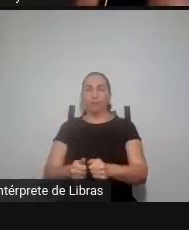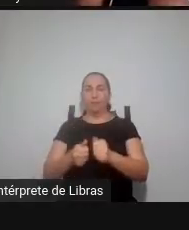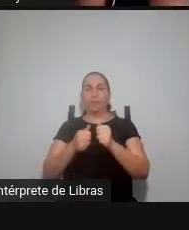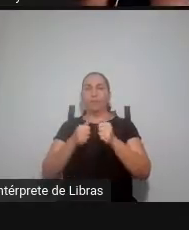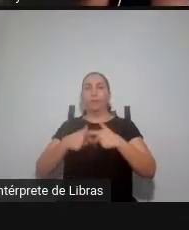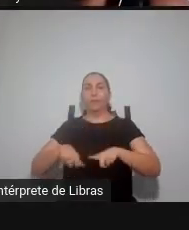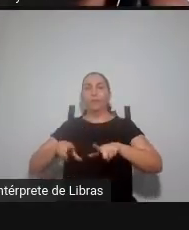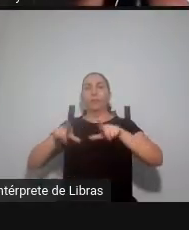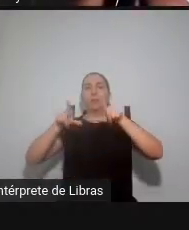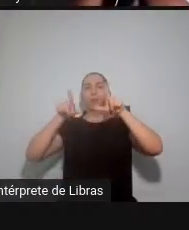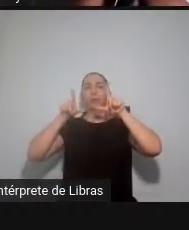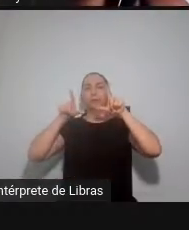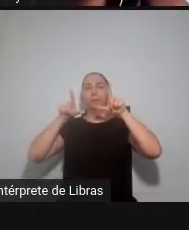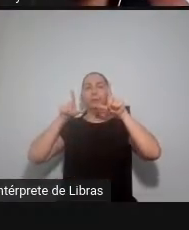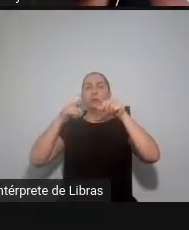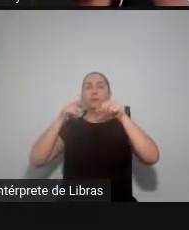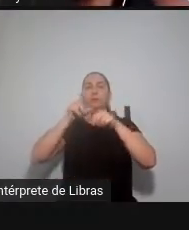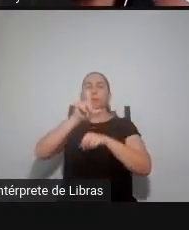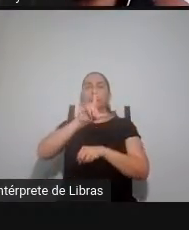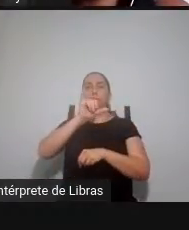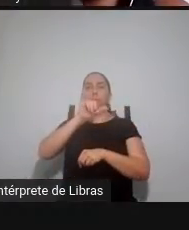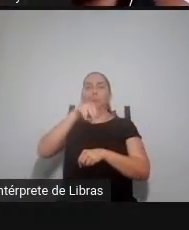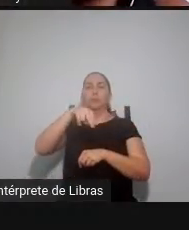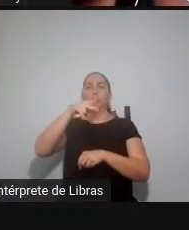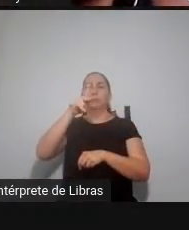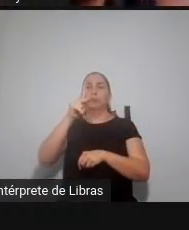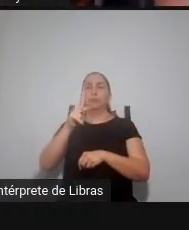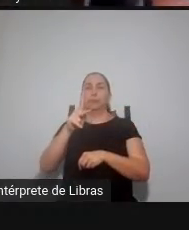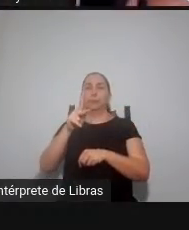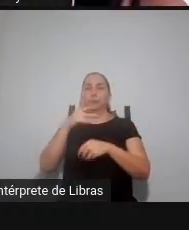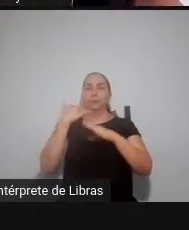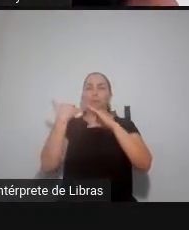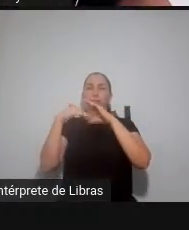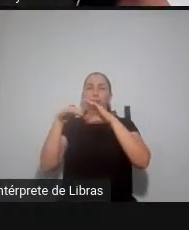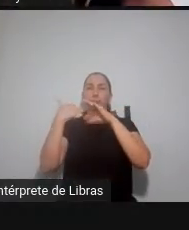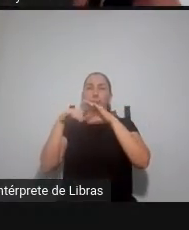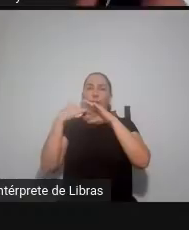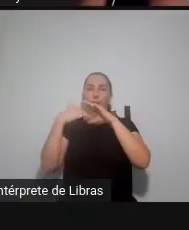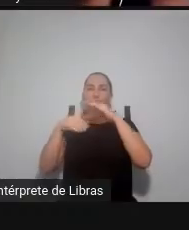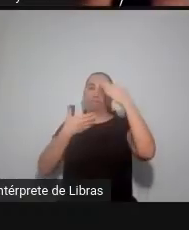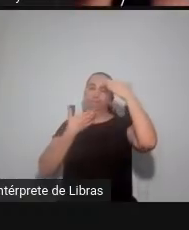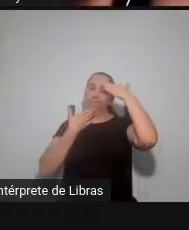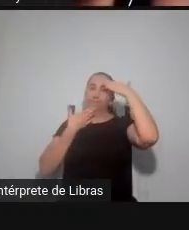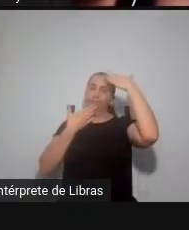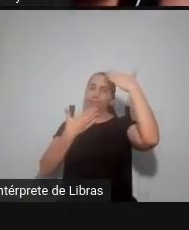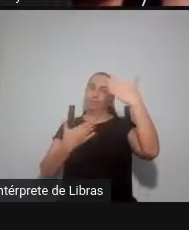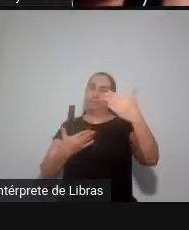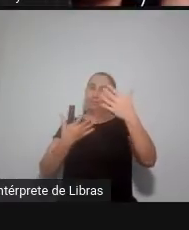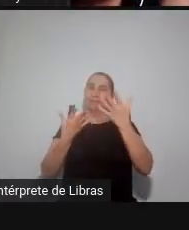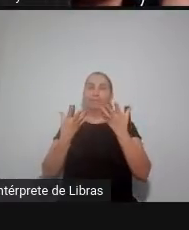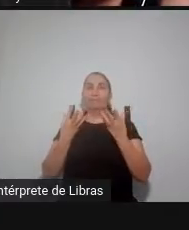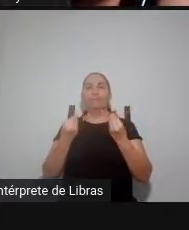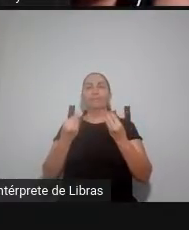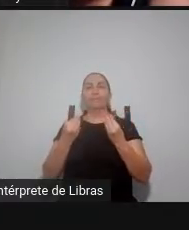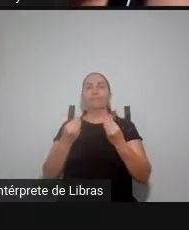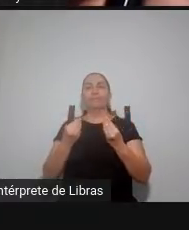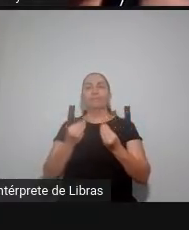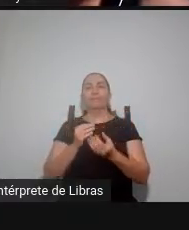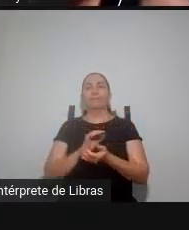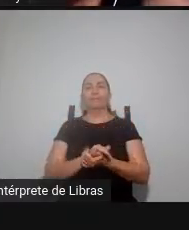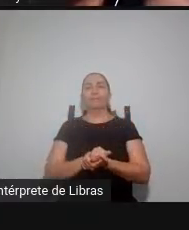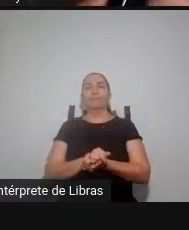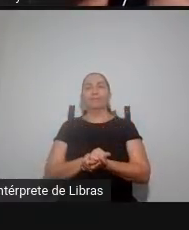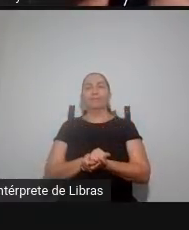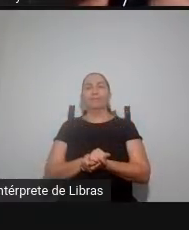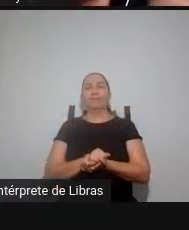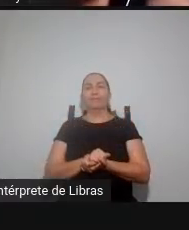gente, é por meio do link que vocês preencheram, vai para o e-mail. Quero agradecer muito, né? Tô com medo aqui, Doc, algumas pessoas que